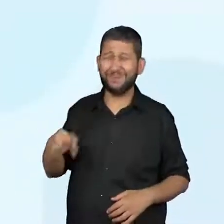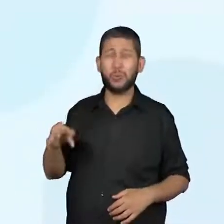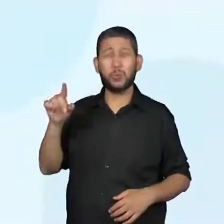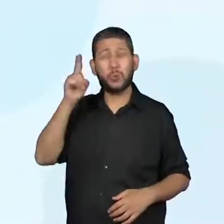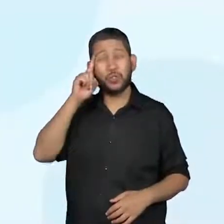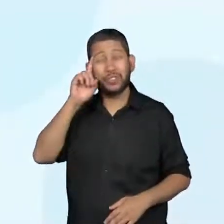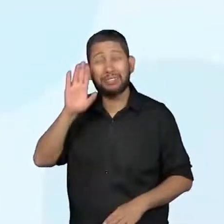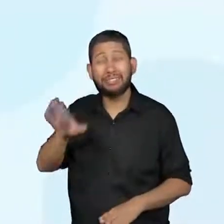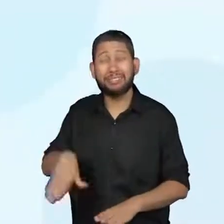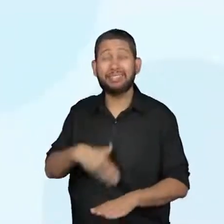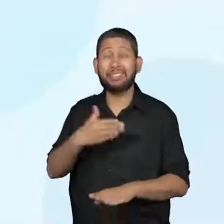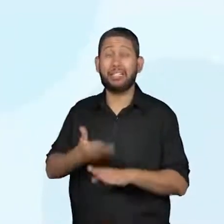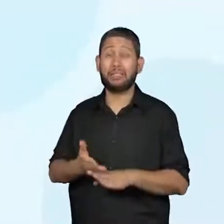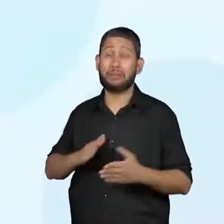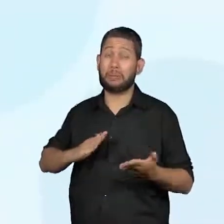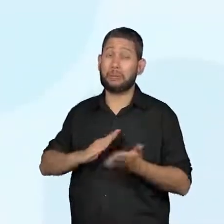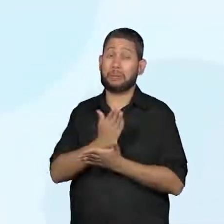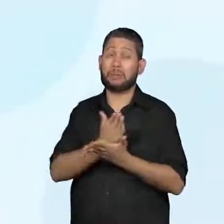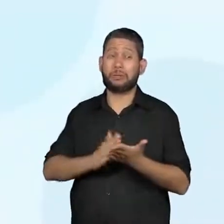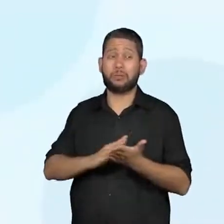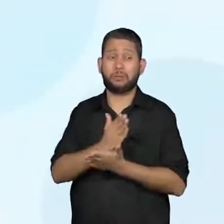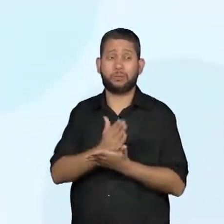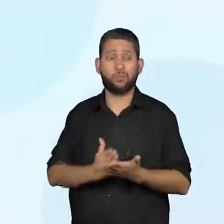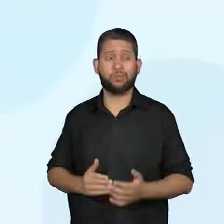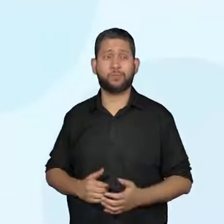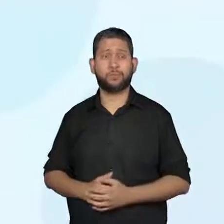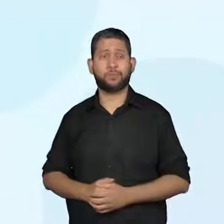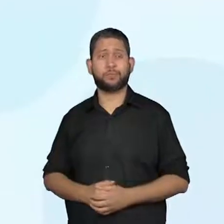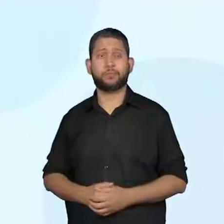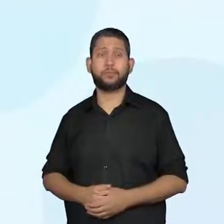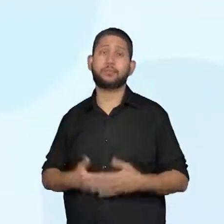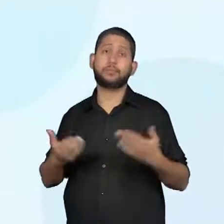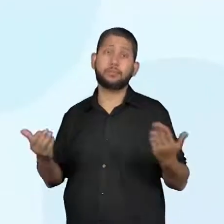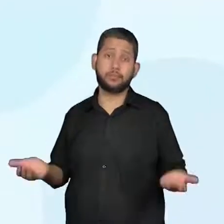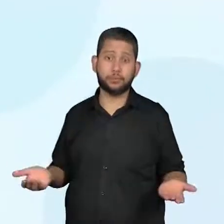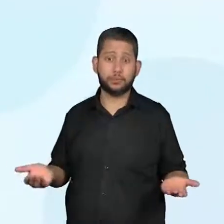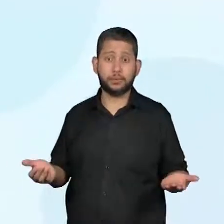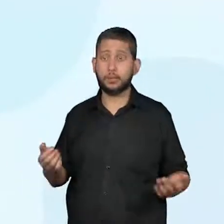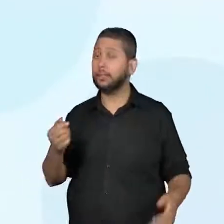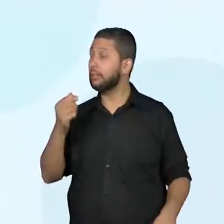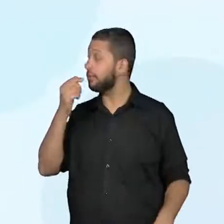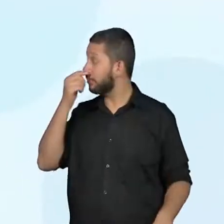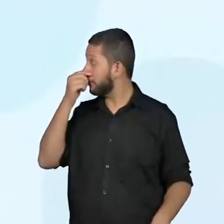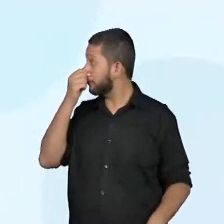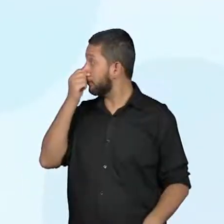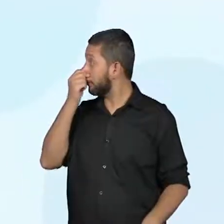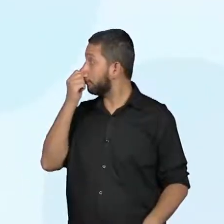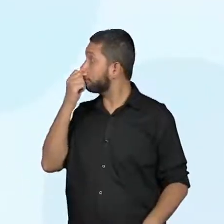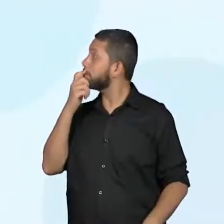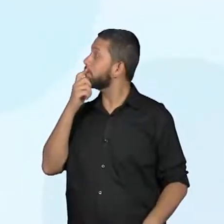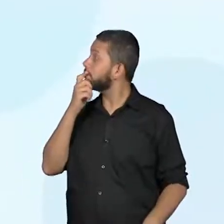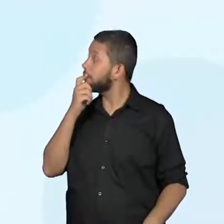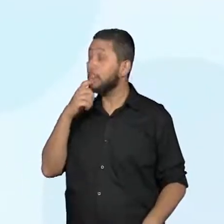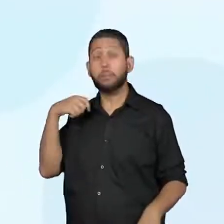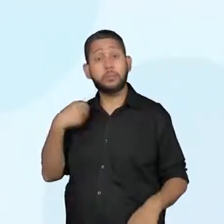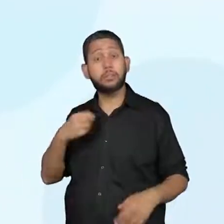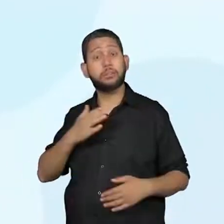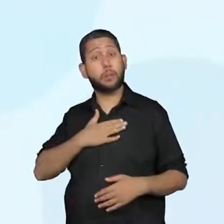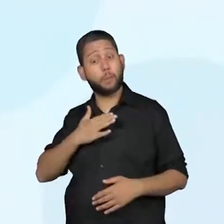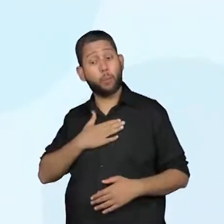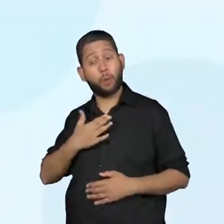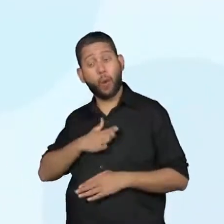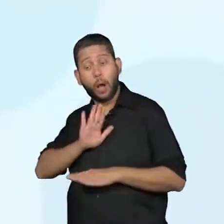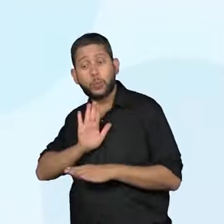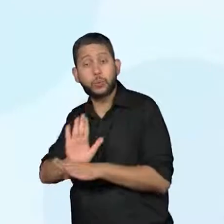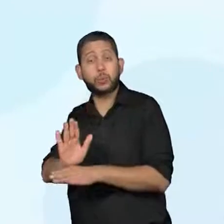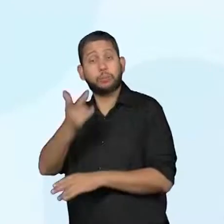dia, o dia inteiro, caso, não é? Seria bem ruim. Mas o que precisamos fazer é cuidar uns dos outros e também